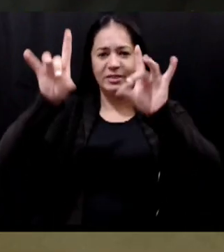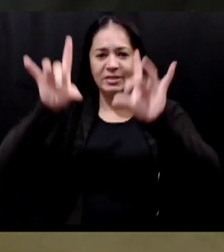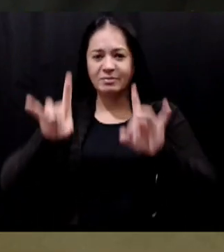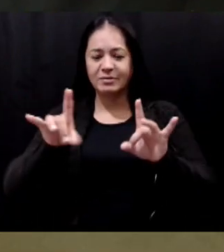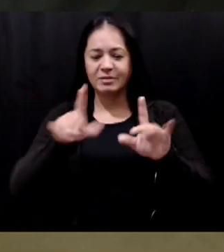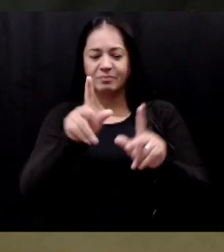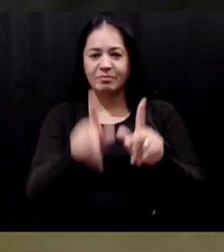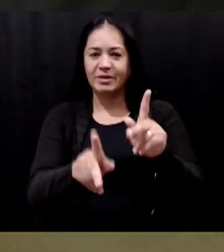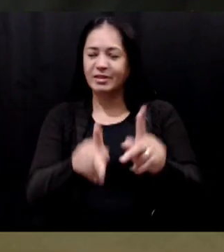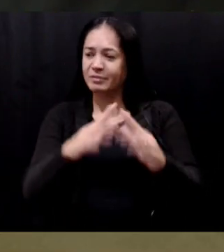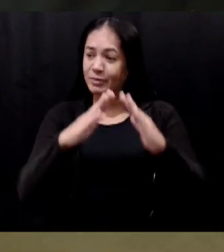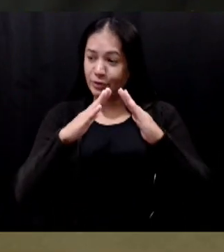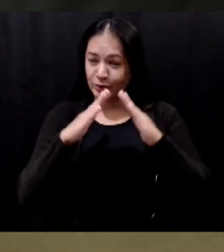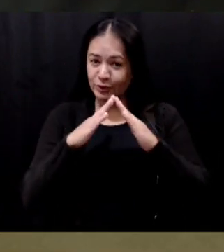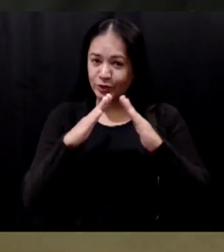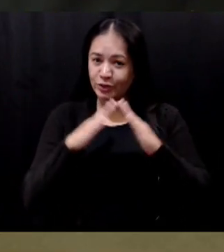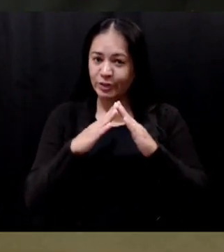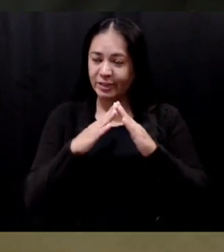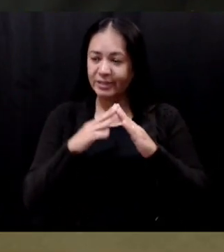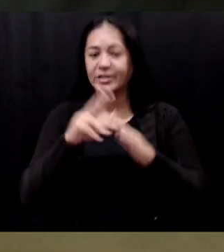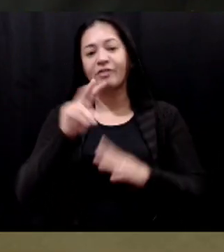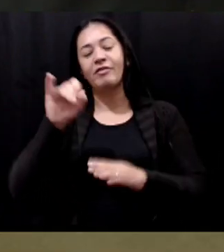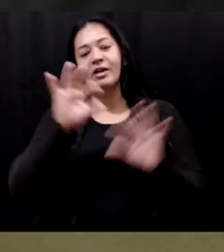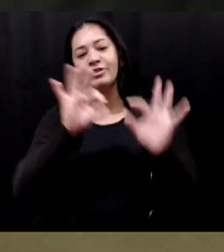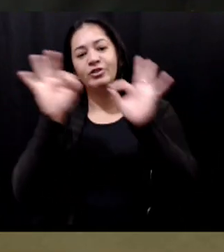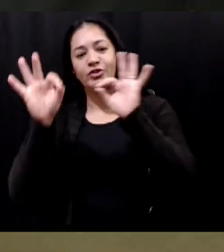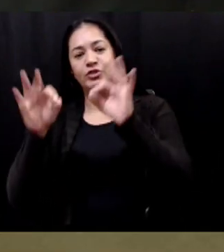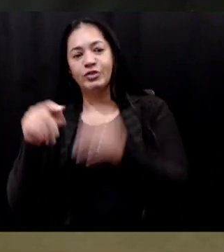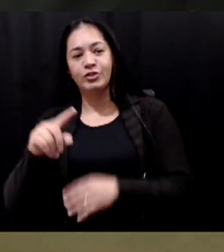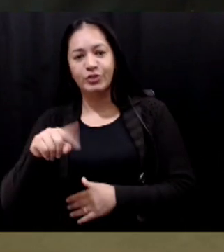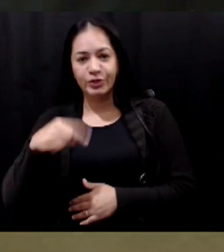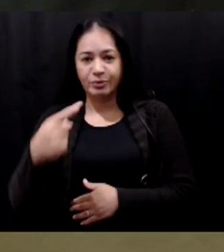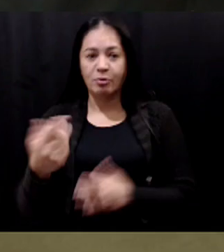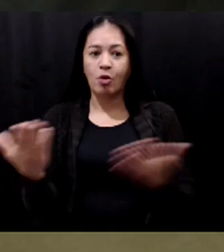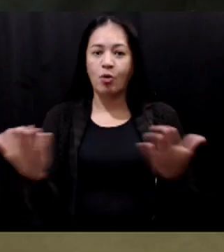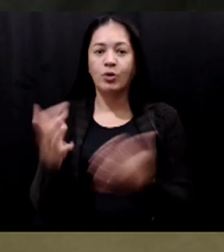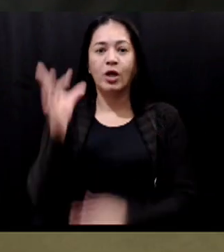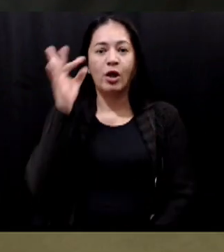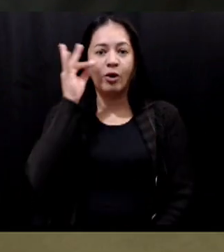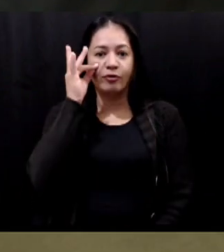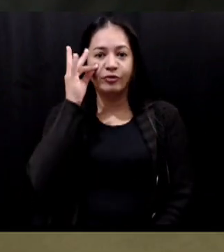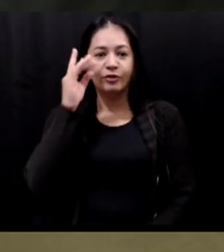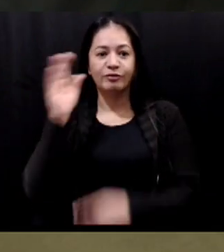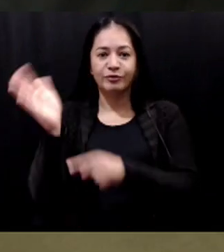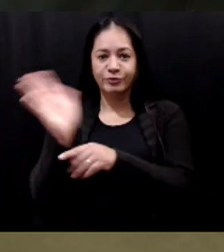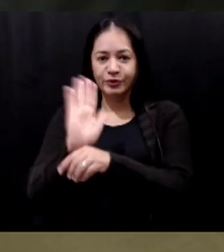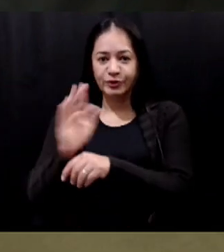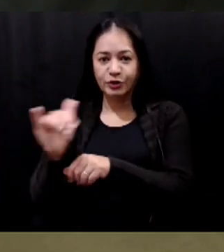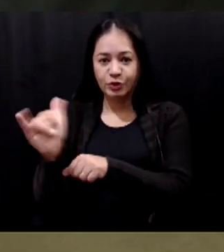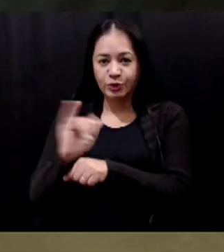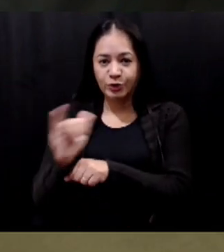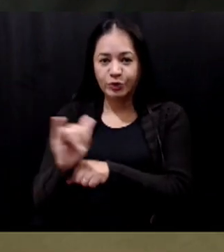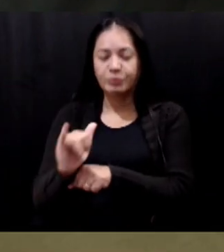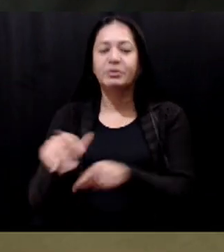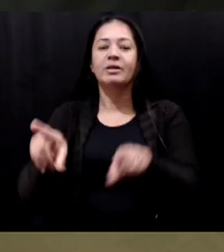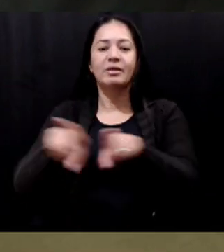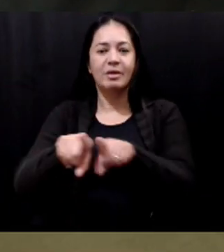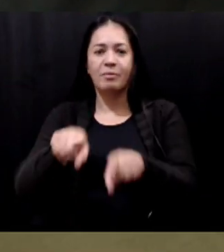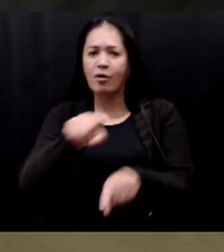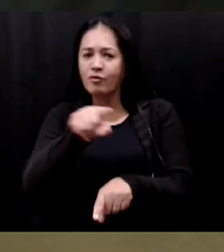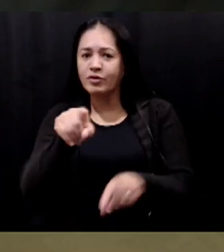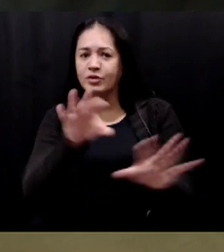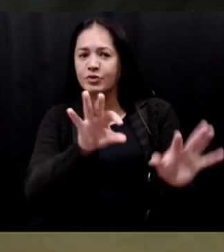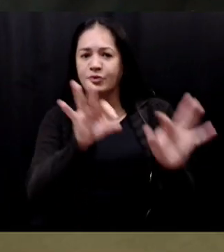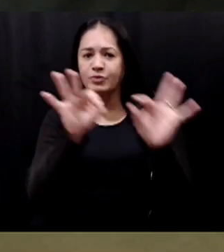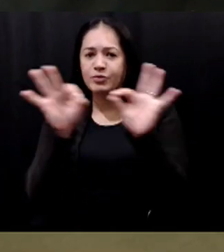para quem vai assistir depois. Esse programa já está ao vivo no YouTube também, então depois vai ficar o programa no YouTube. Você que está assistindo pela sua